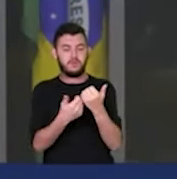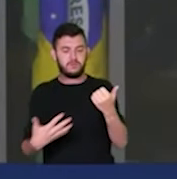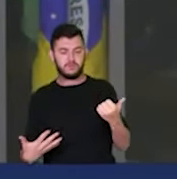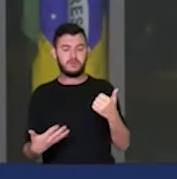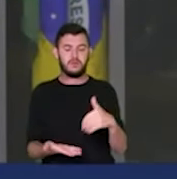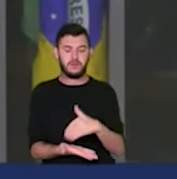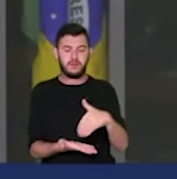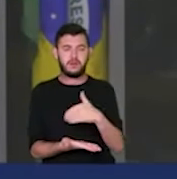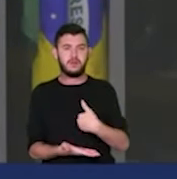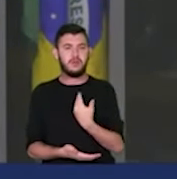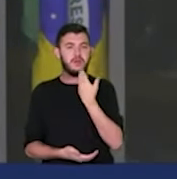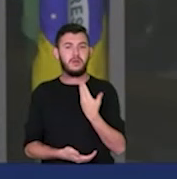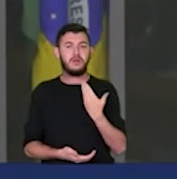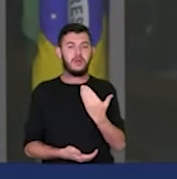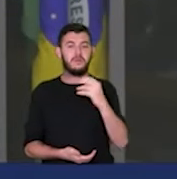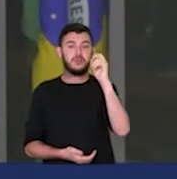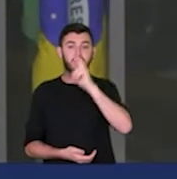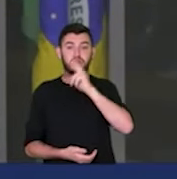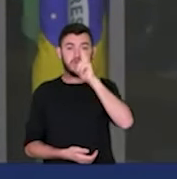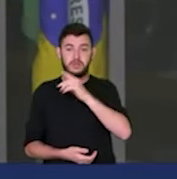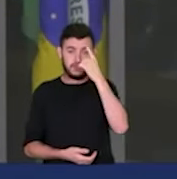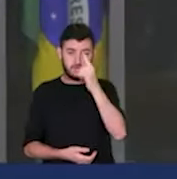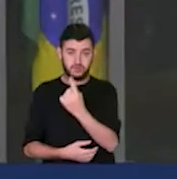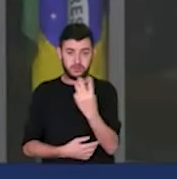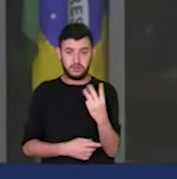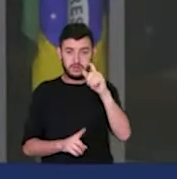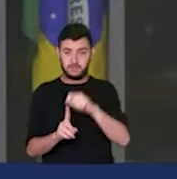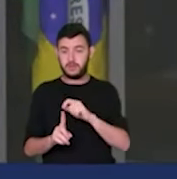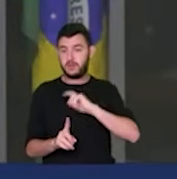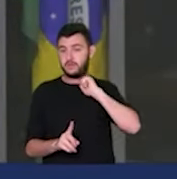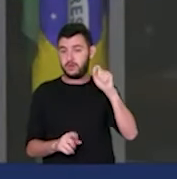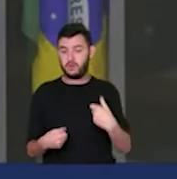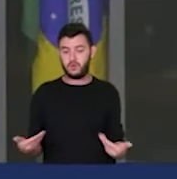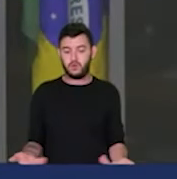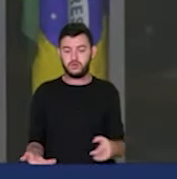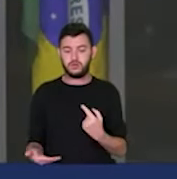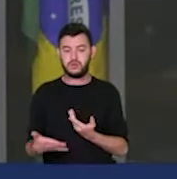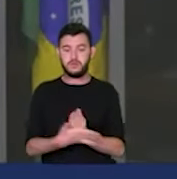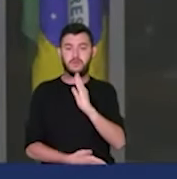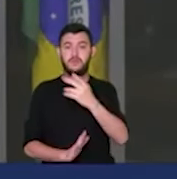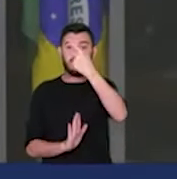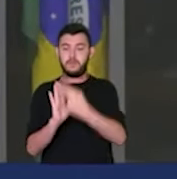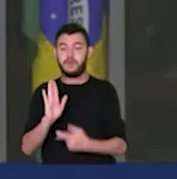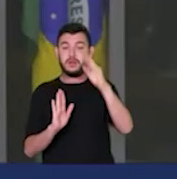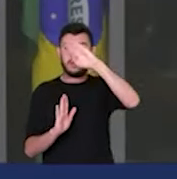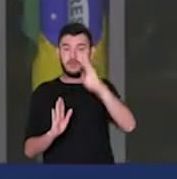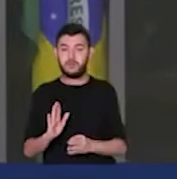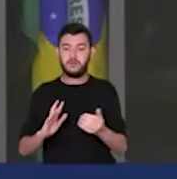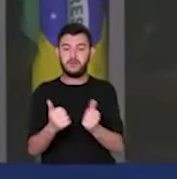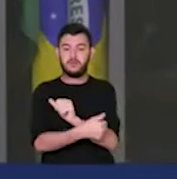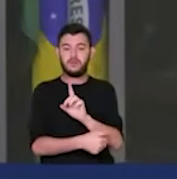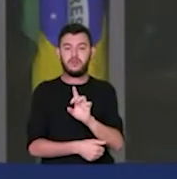feito requerimento de urgência no dia 13 de abril e hoje aprovamos o Plano Nacional de Desporto. Quero fazer uma